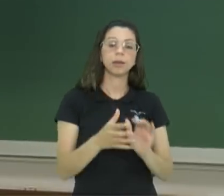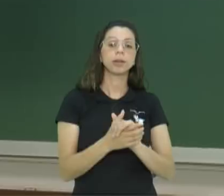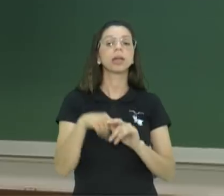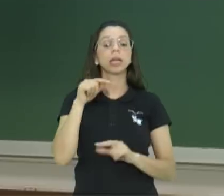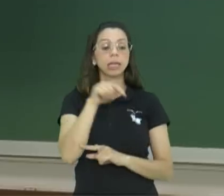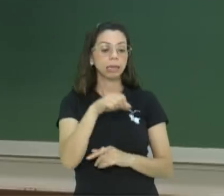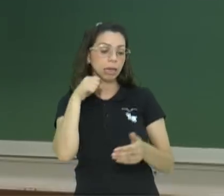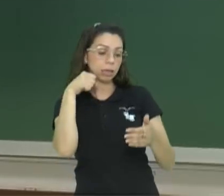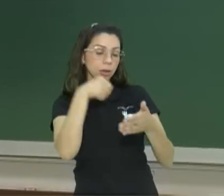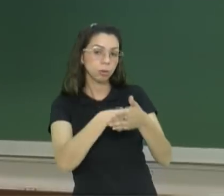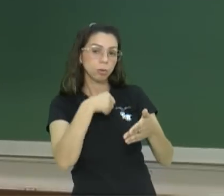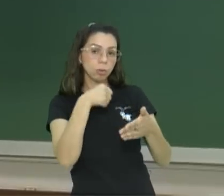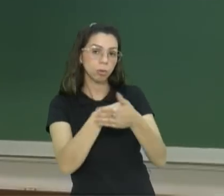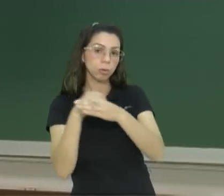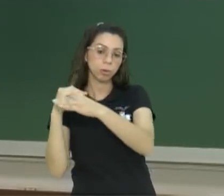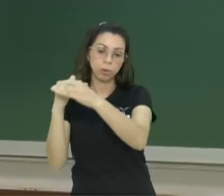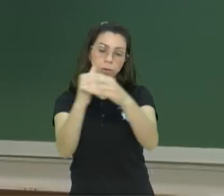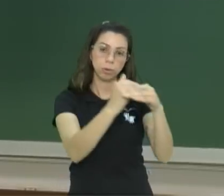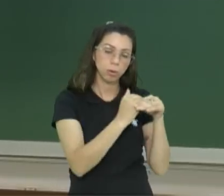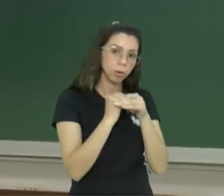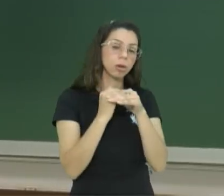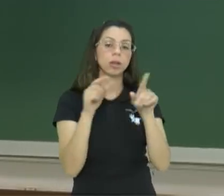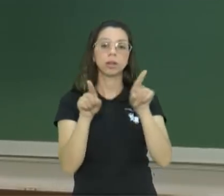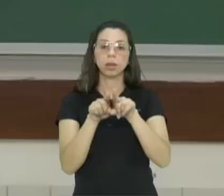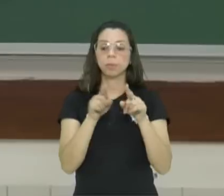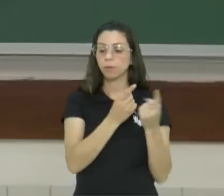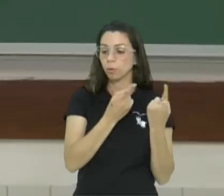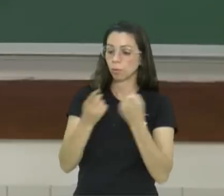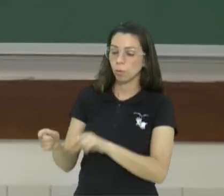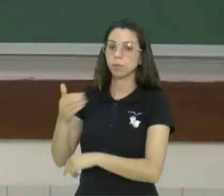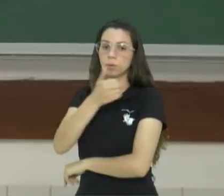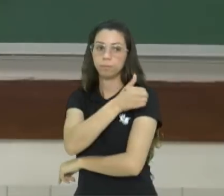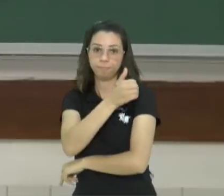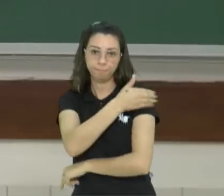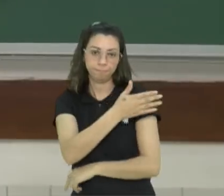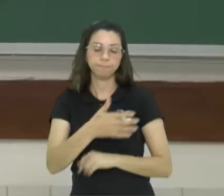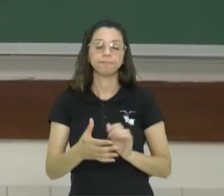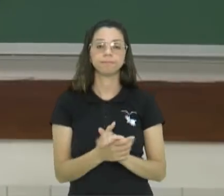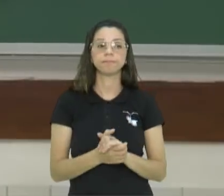e lutou contra o racismo. Ok? Thank you